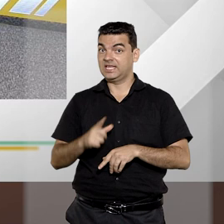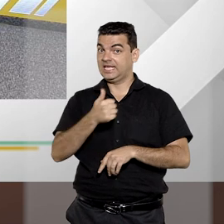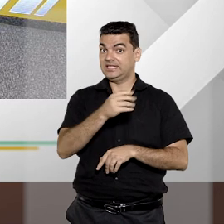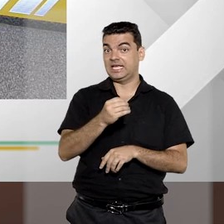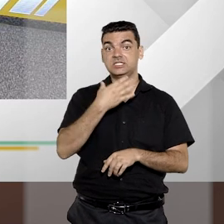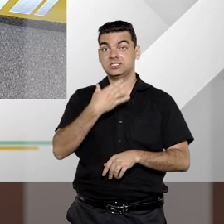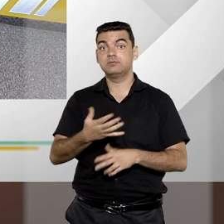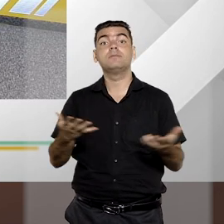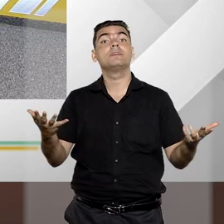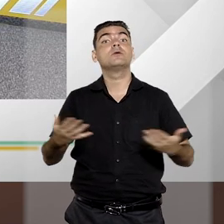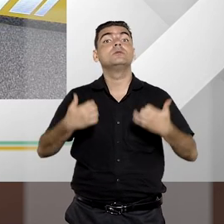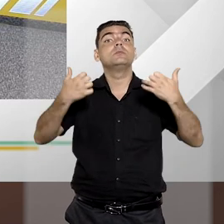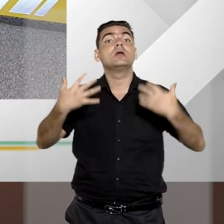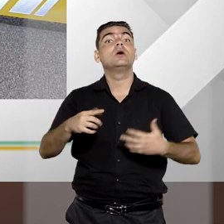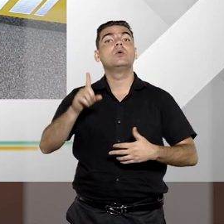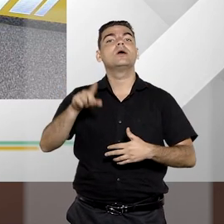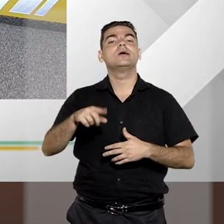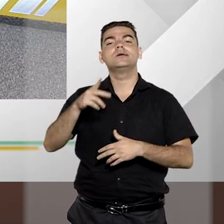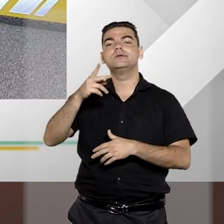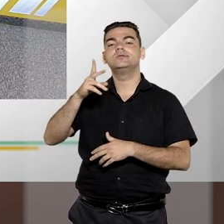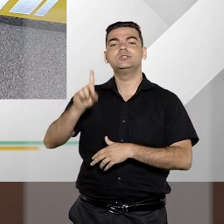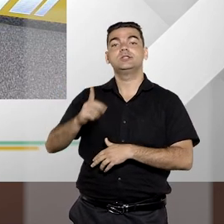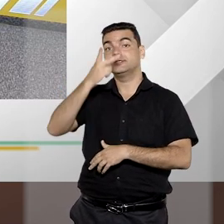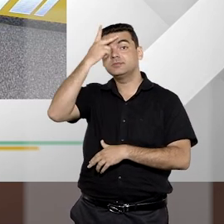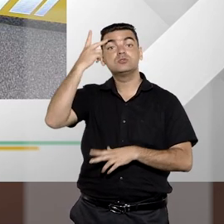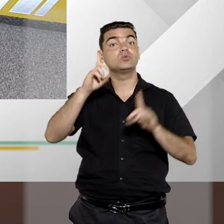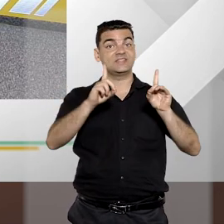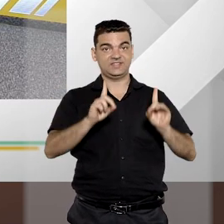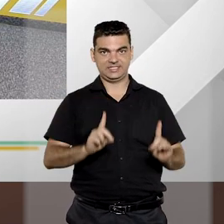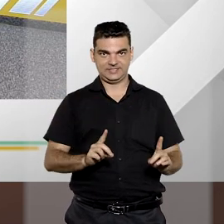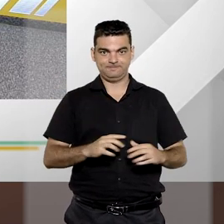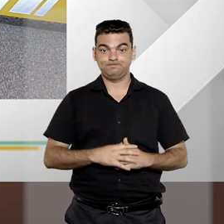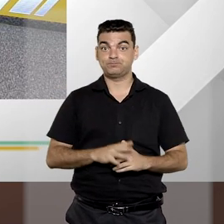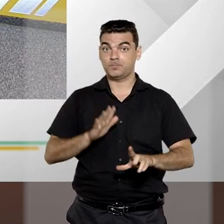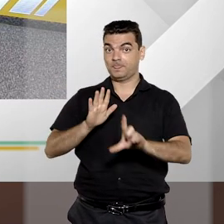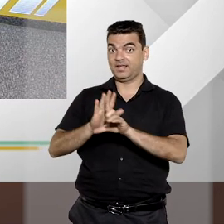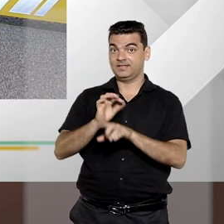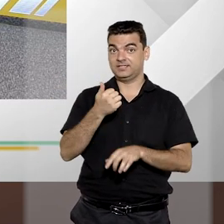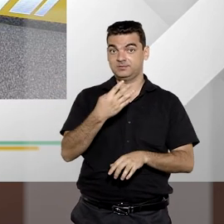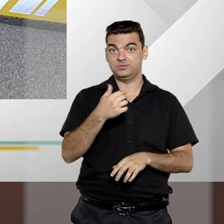dezembro, vamos falar sobre os direitos da pessoa com deficiência. A Lei